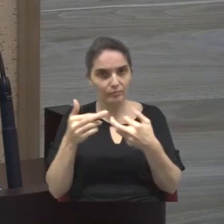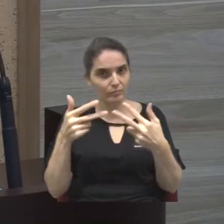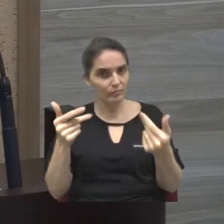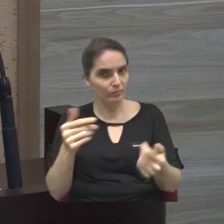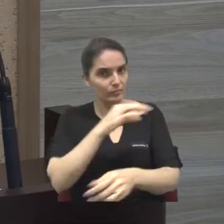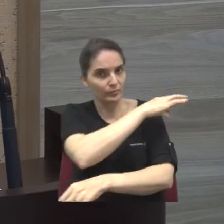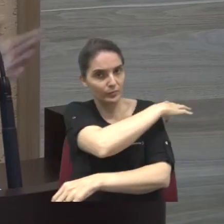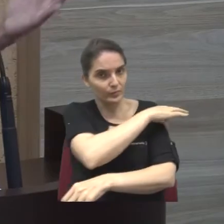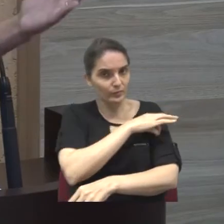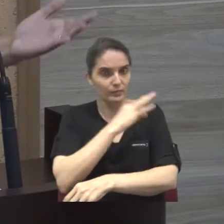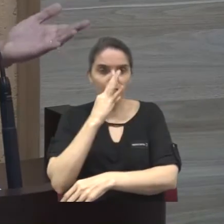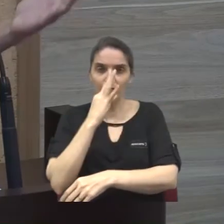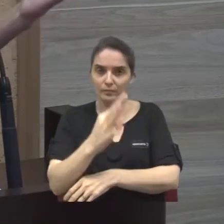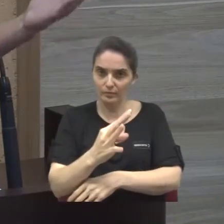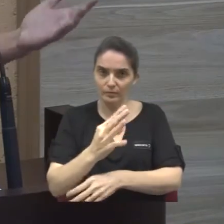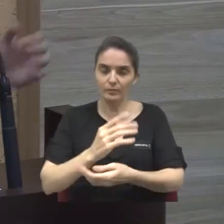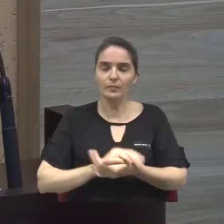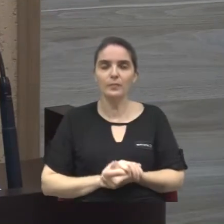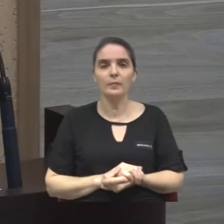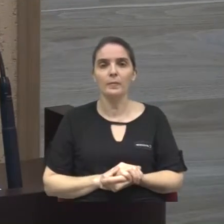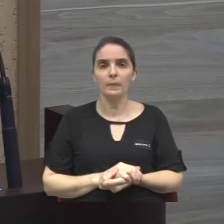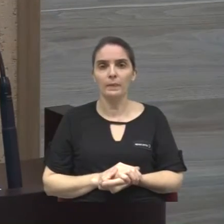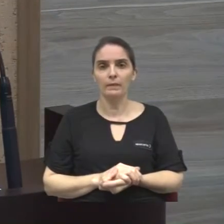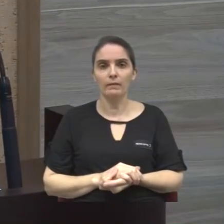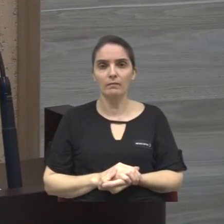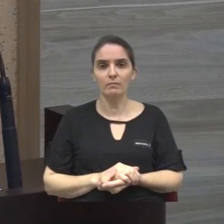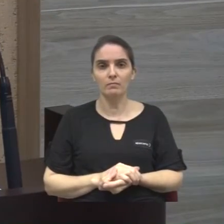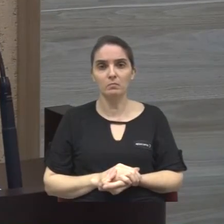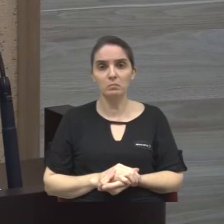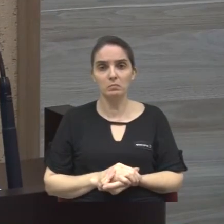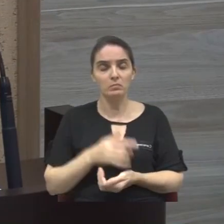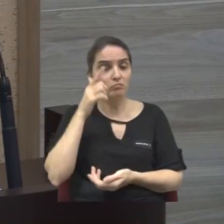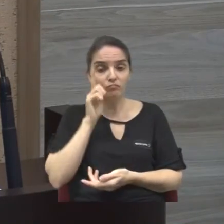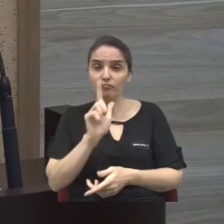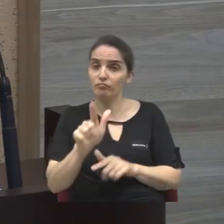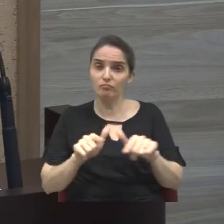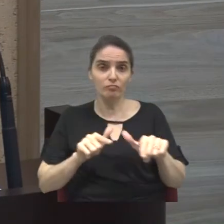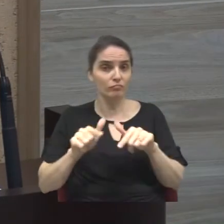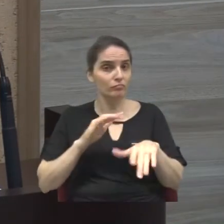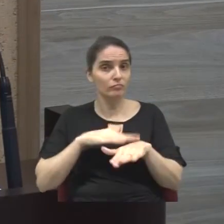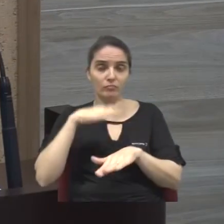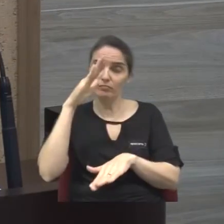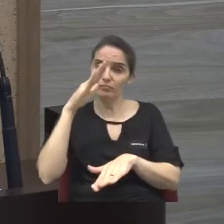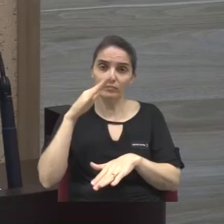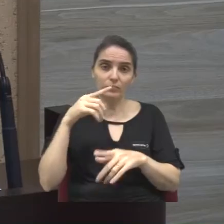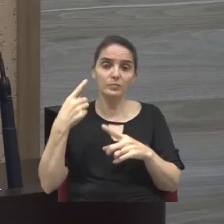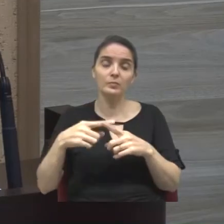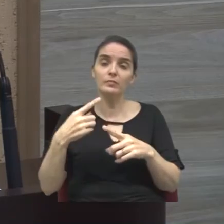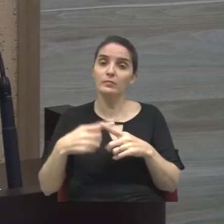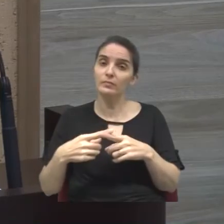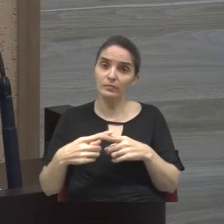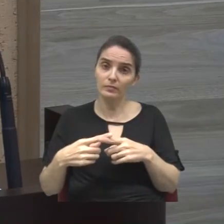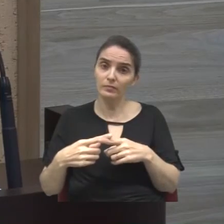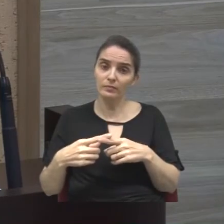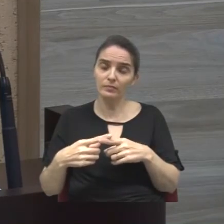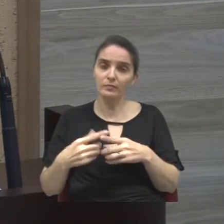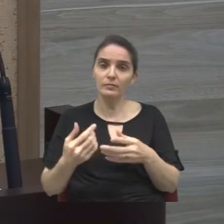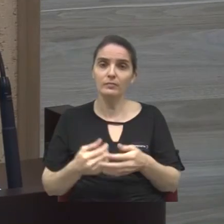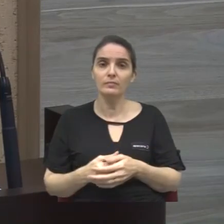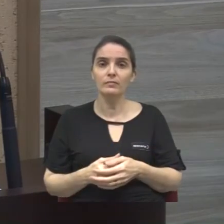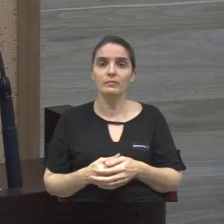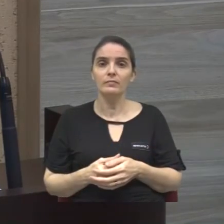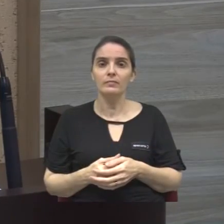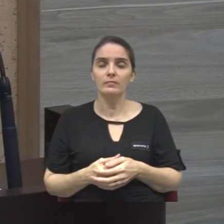casa. Se não conseguimos trabalhar mais, é por conta desses desafios que os